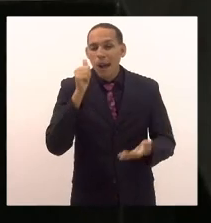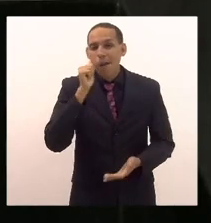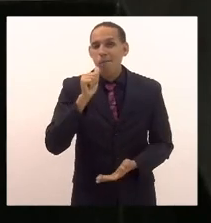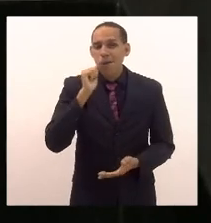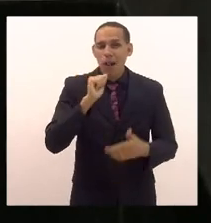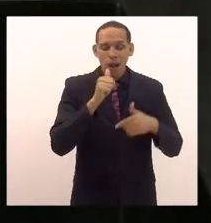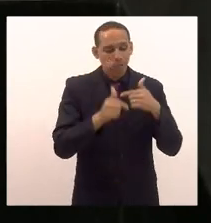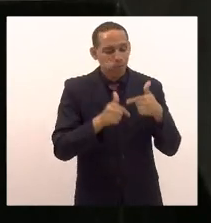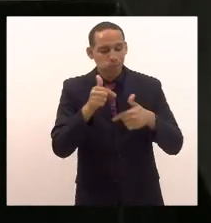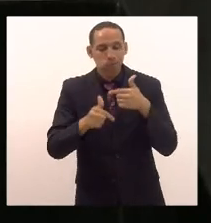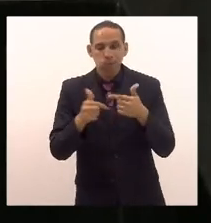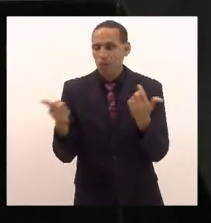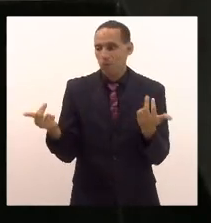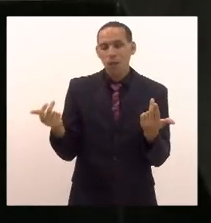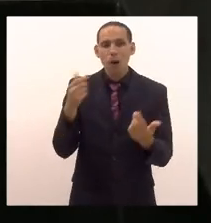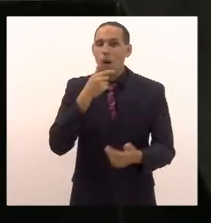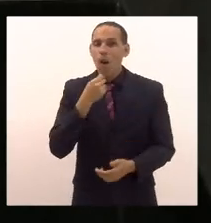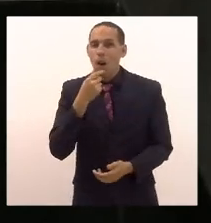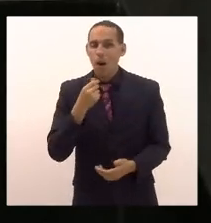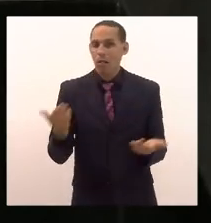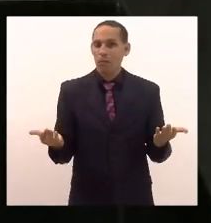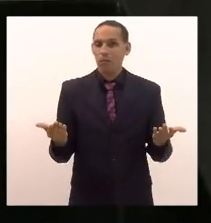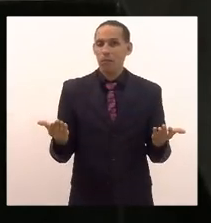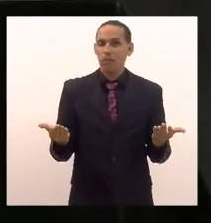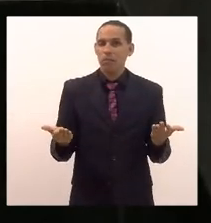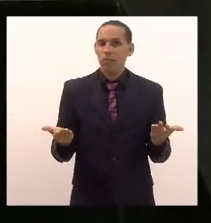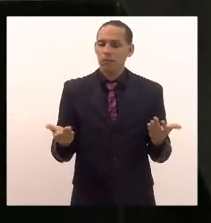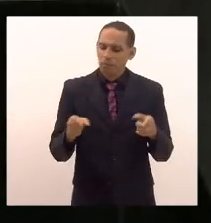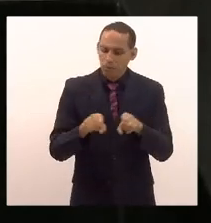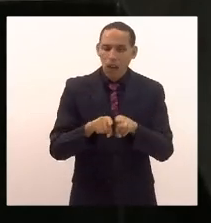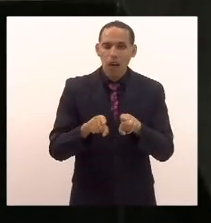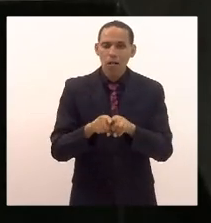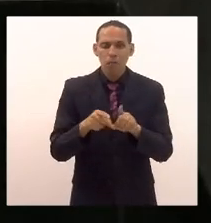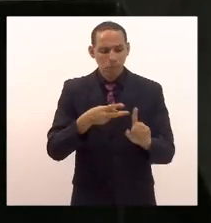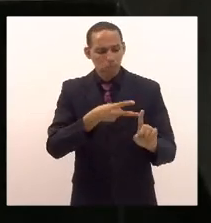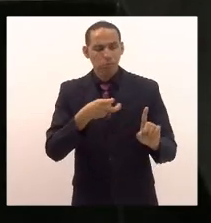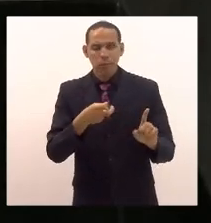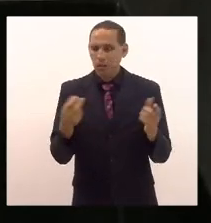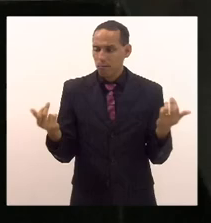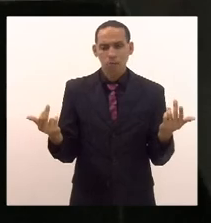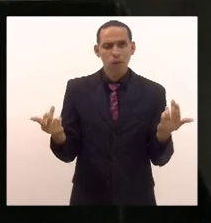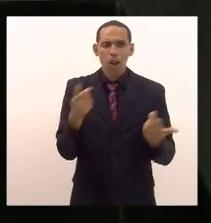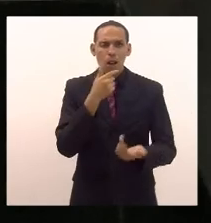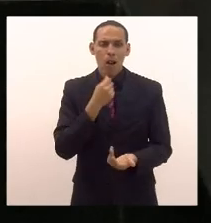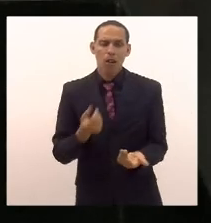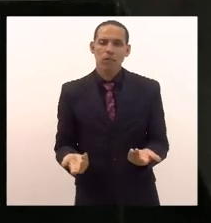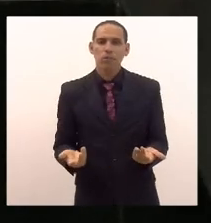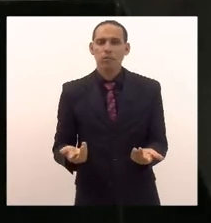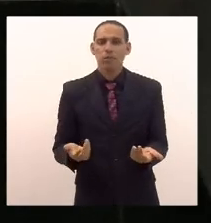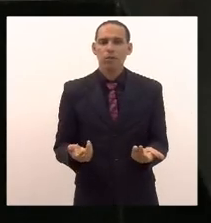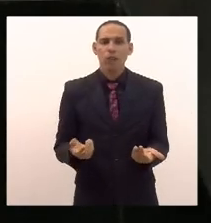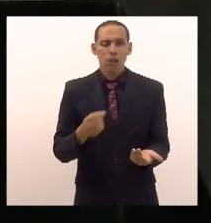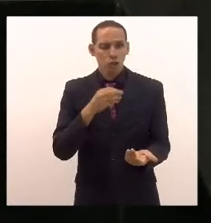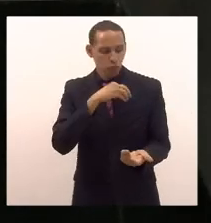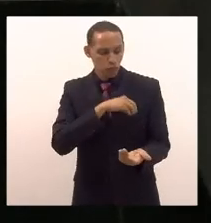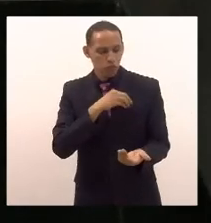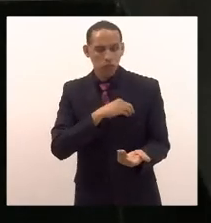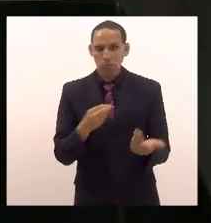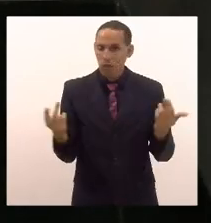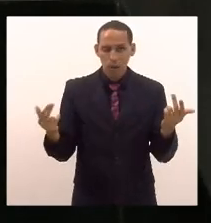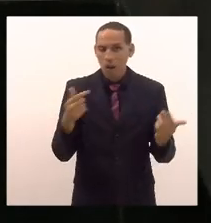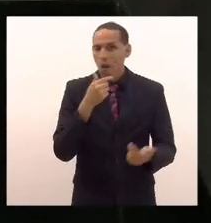desempenho de funções iguais ela possam ser também reconhecidas igualmente é a nível de remuneração